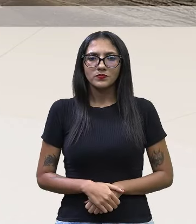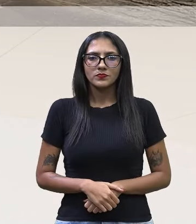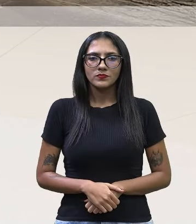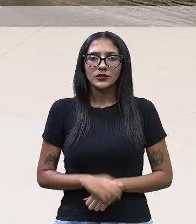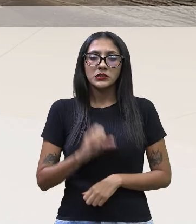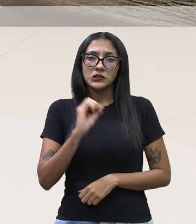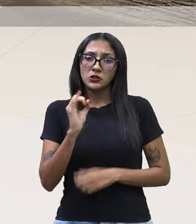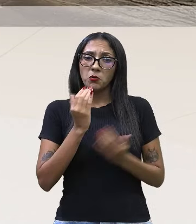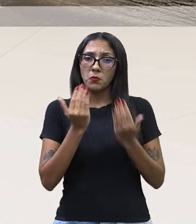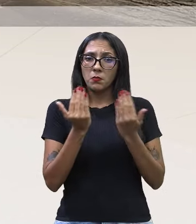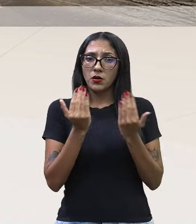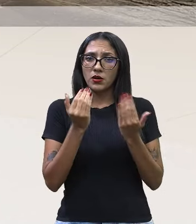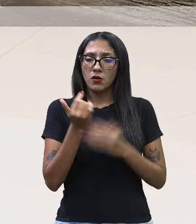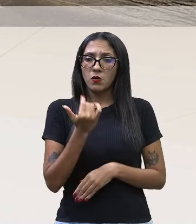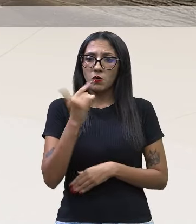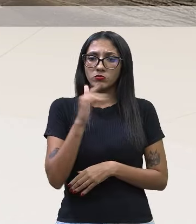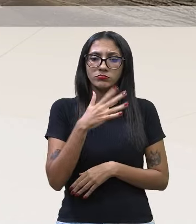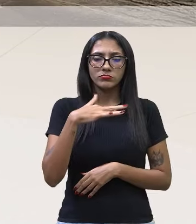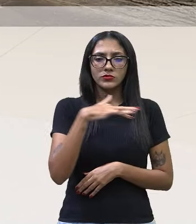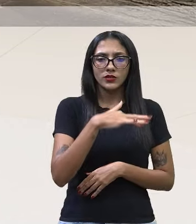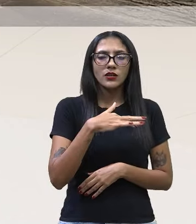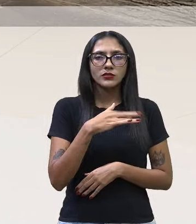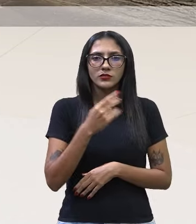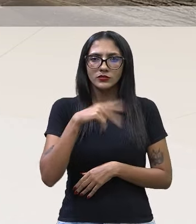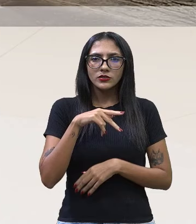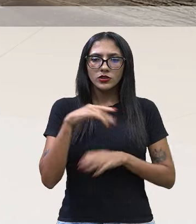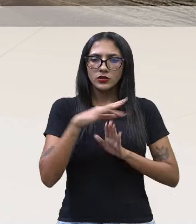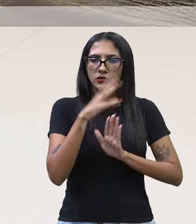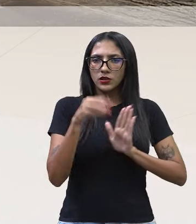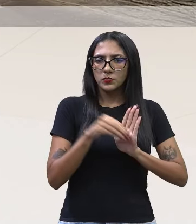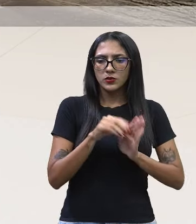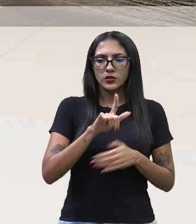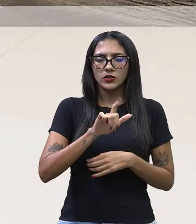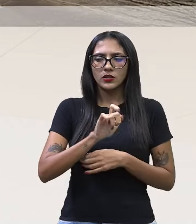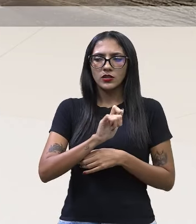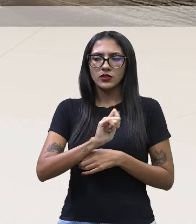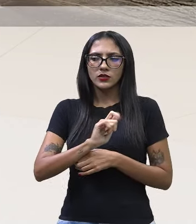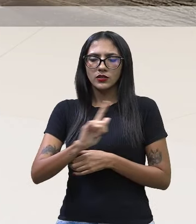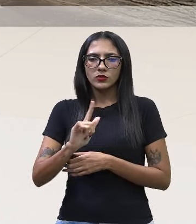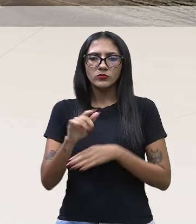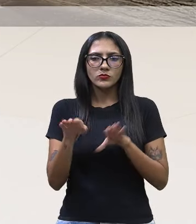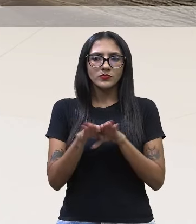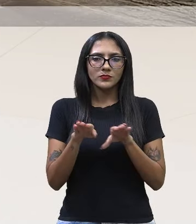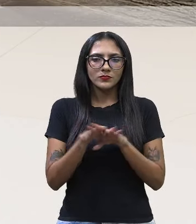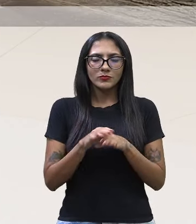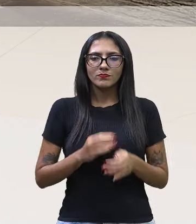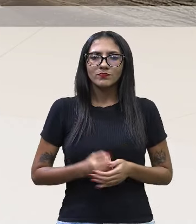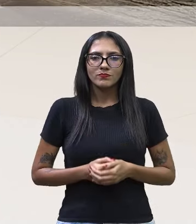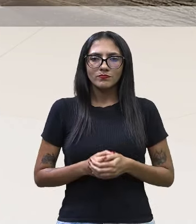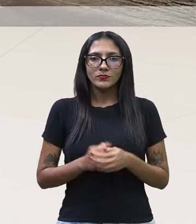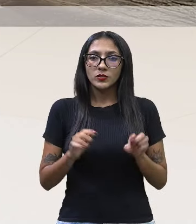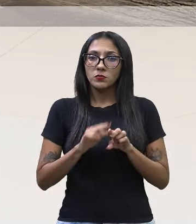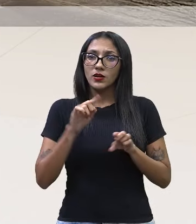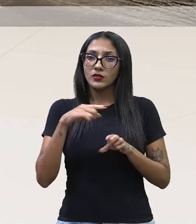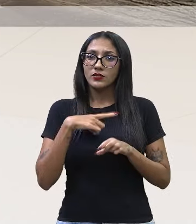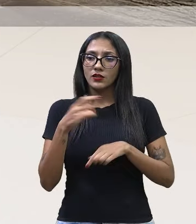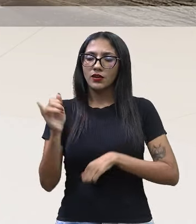nos estados da Amazônia Legal concentra os piores índices de desenvolvimento humano é a capital do poder